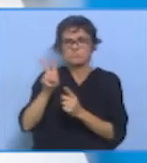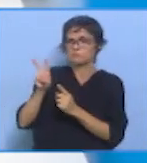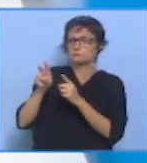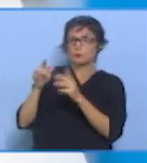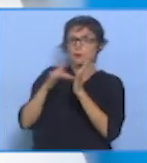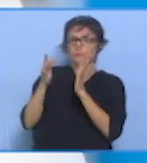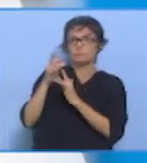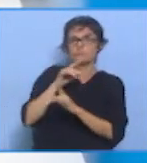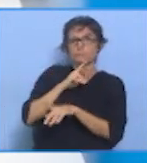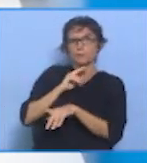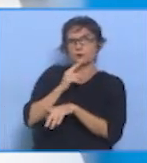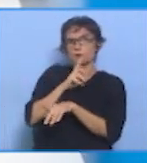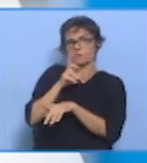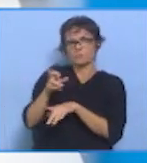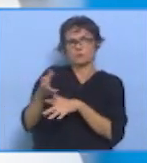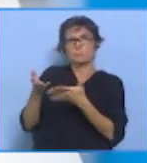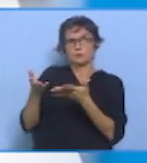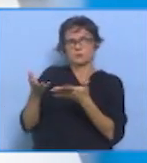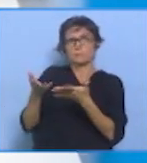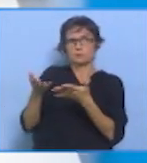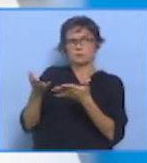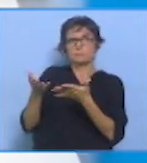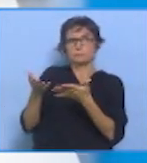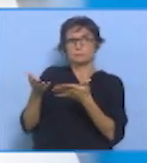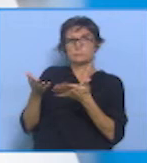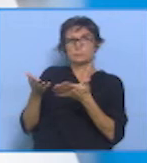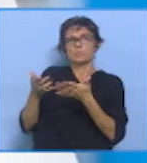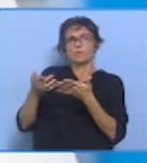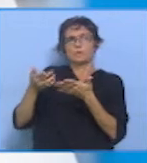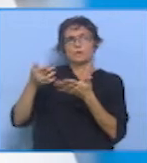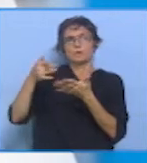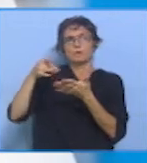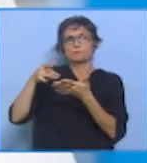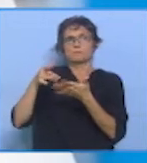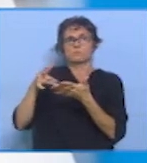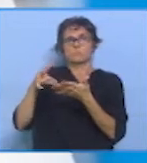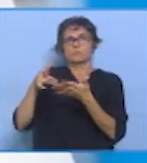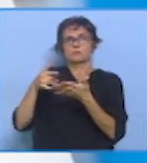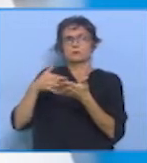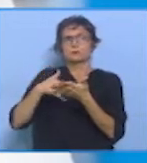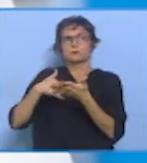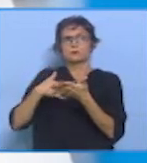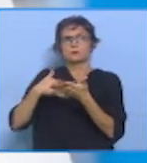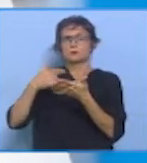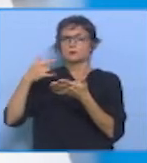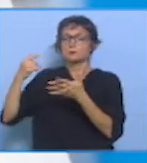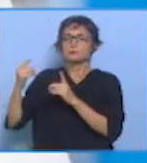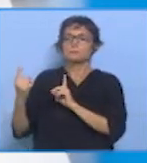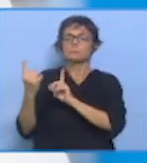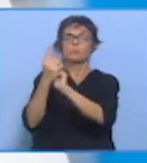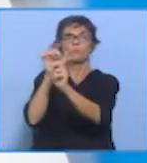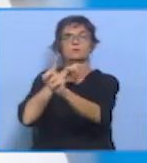disse-lhes: E de mostrar-vos aos sacerdotes? E sucedeu que no caminho ficaram limpos da lepra.